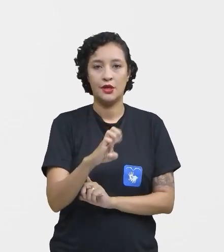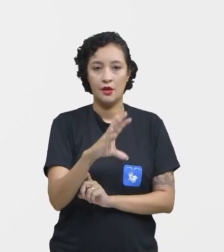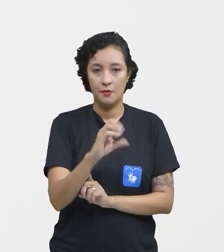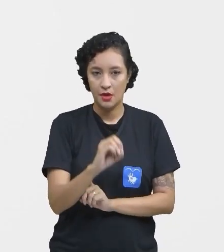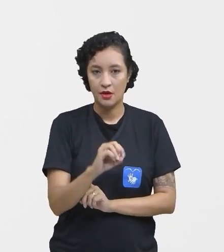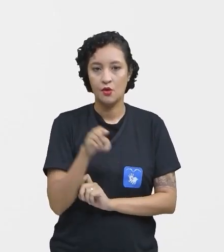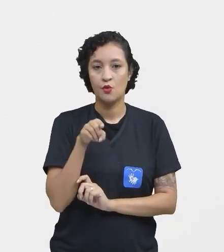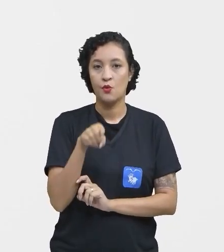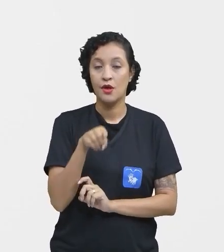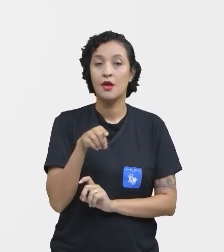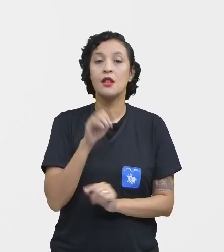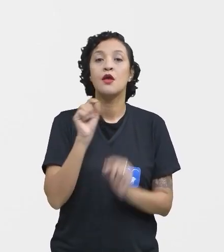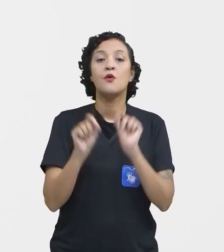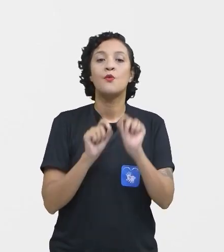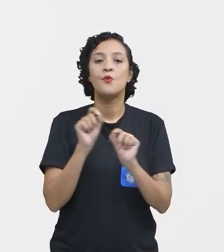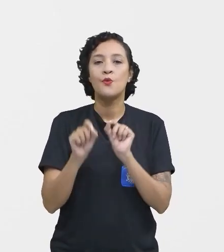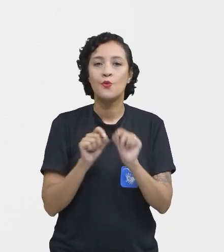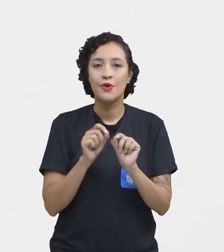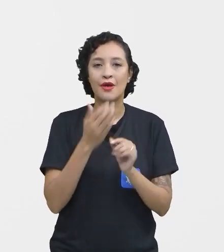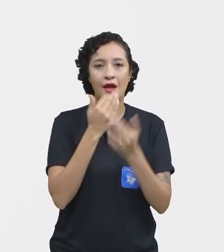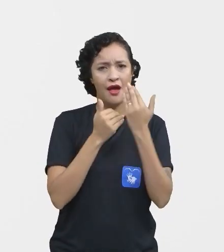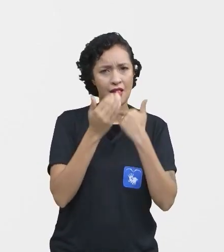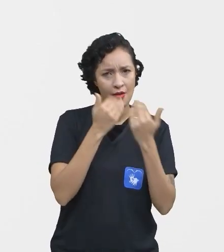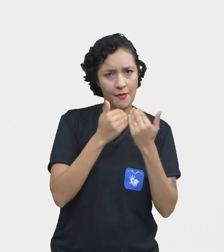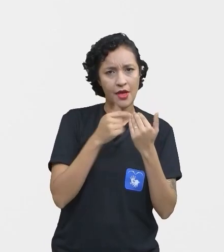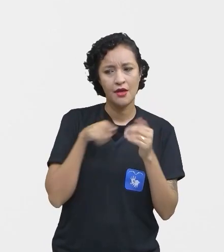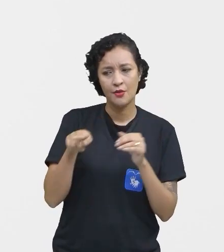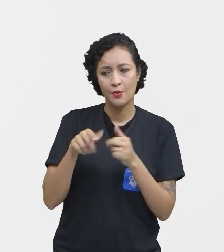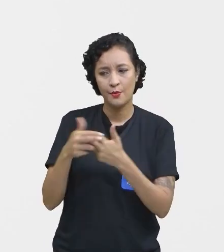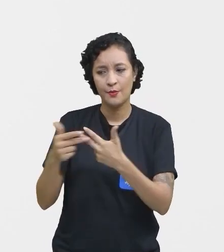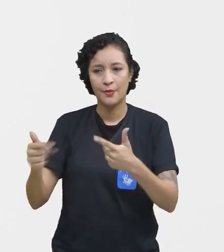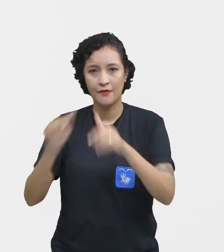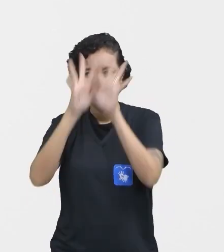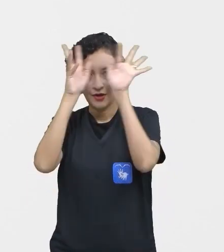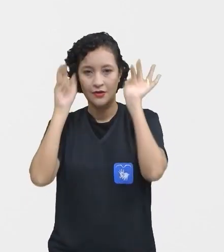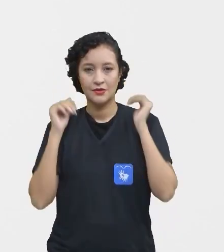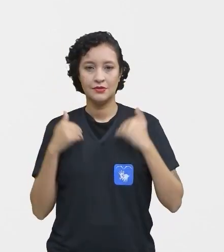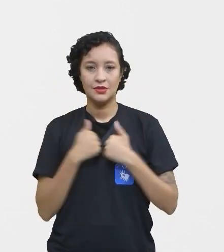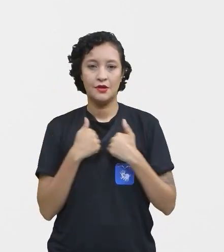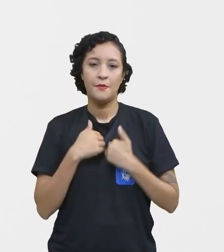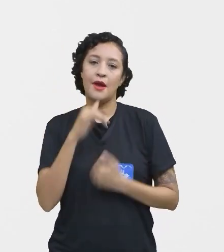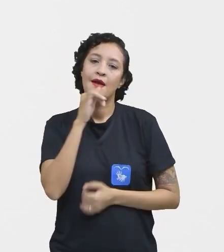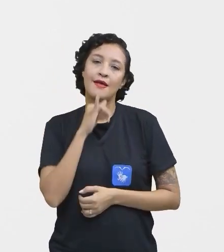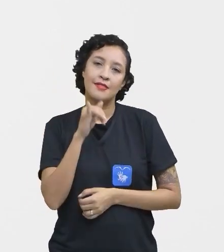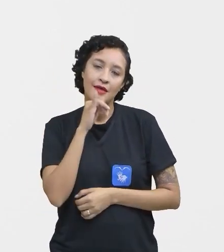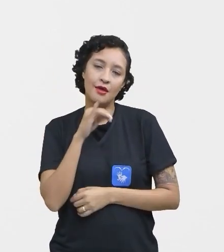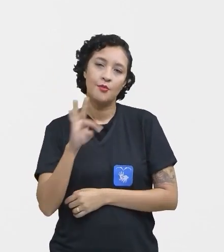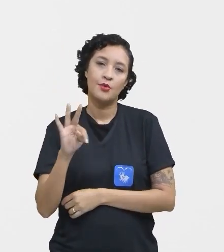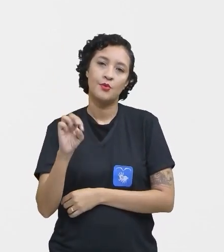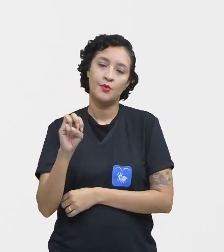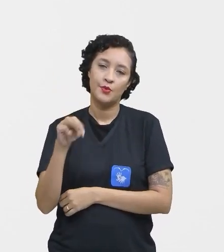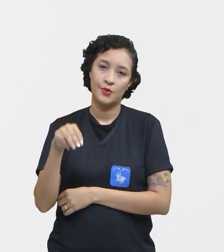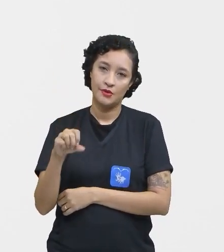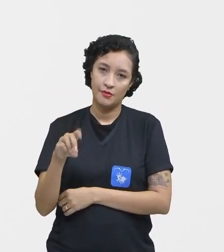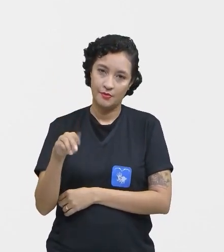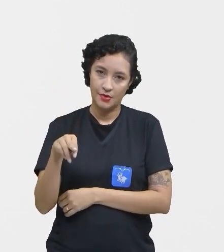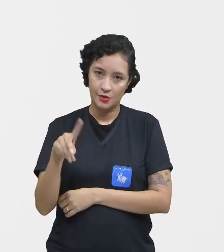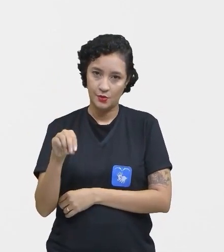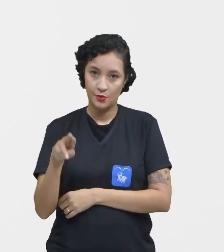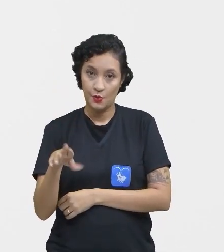servem de alimento para diversos animais. O tamanduá-bandeira é um exemplo. Ele se alimenta de insetos